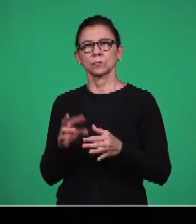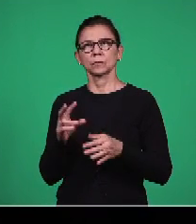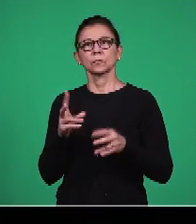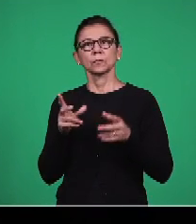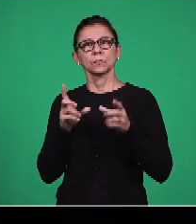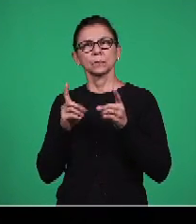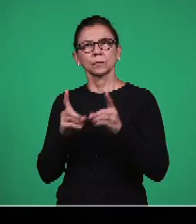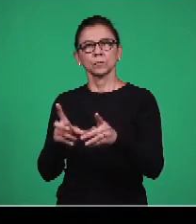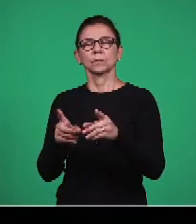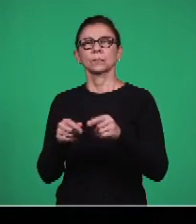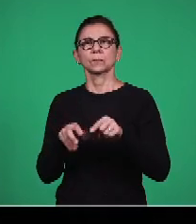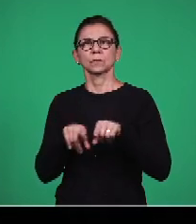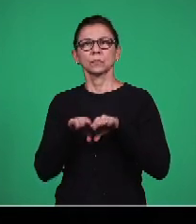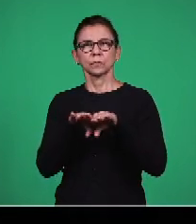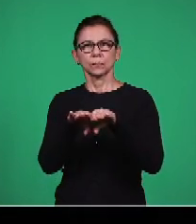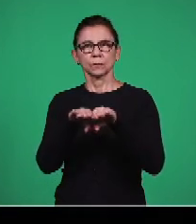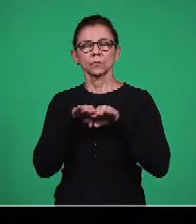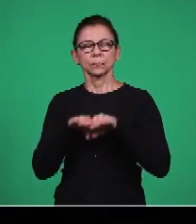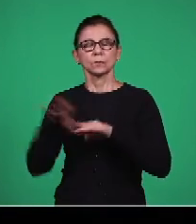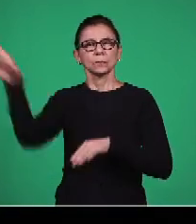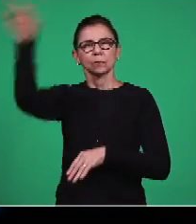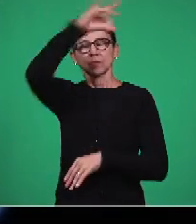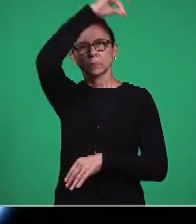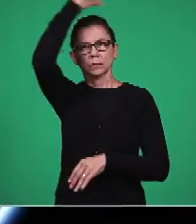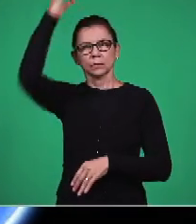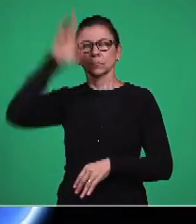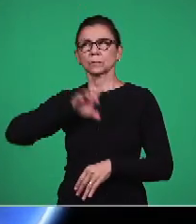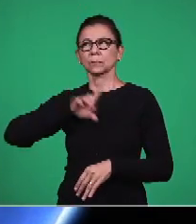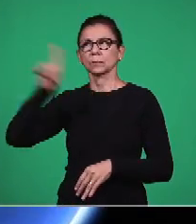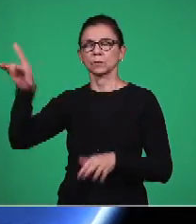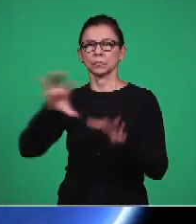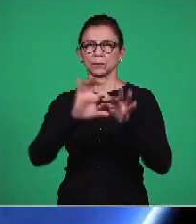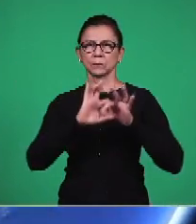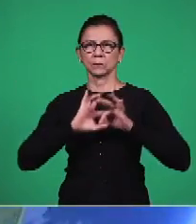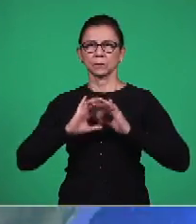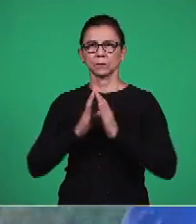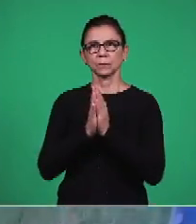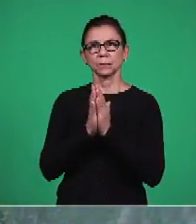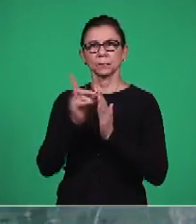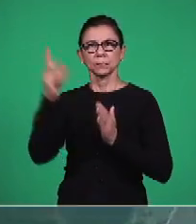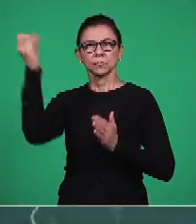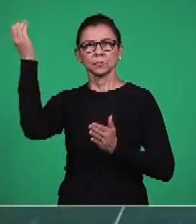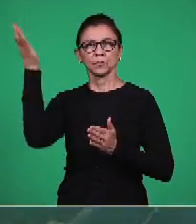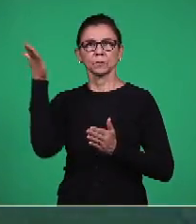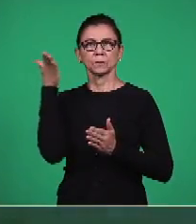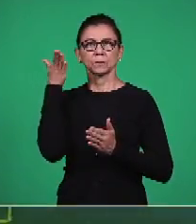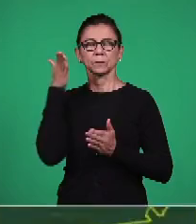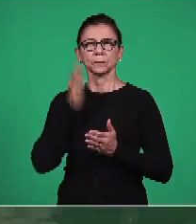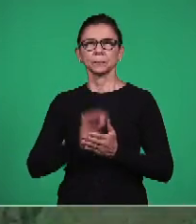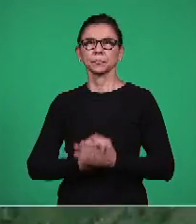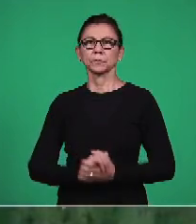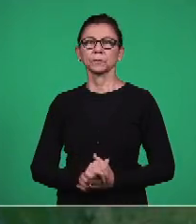pela direção do Espírito Santo de Deus e unidas pela Palavra viva.